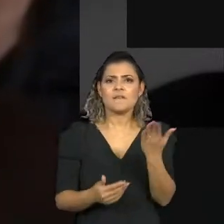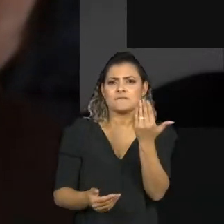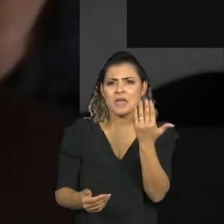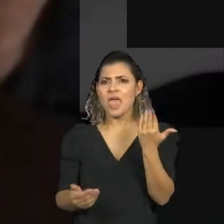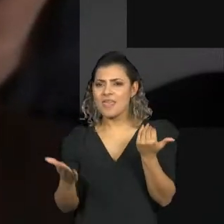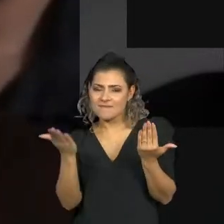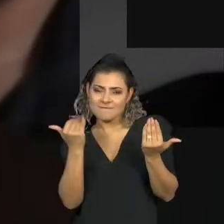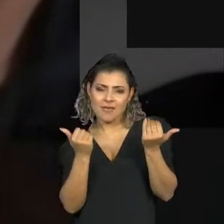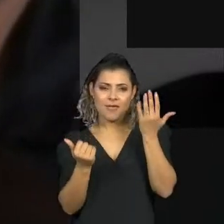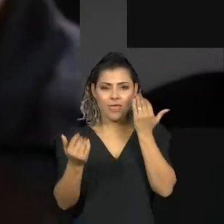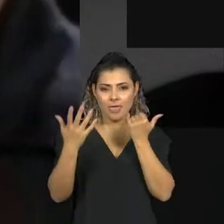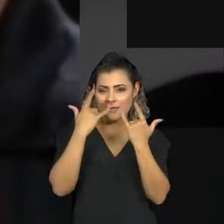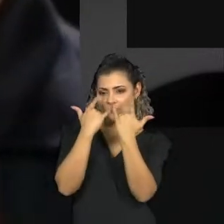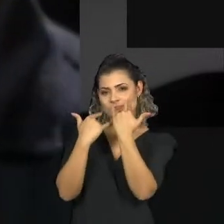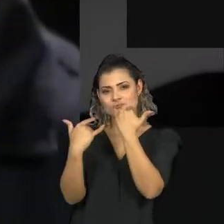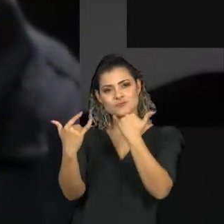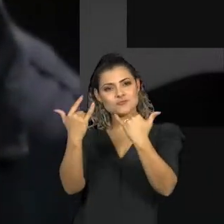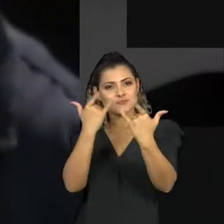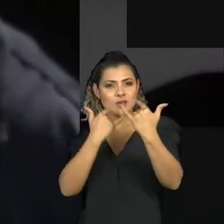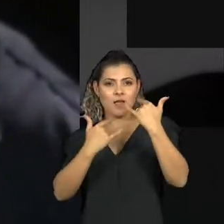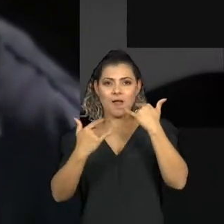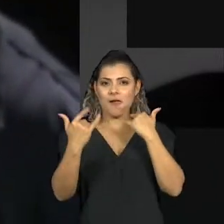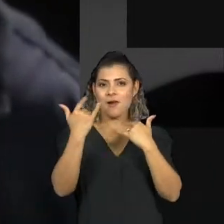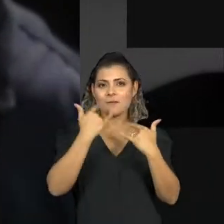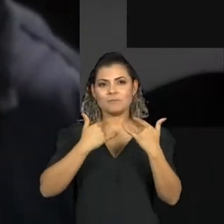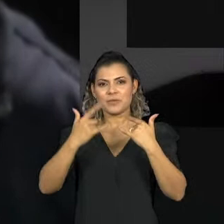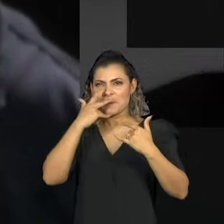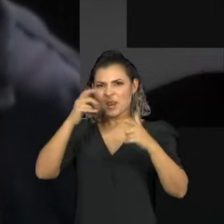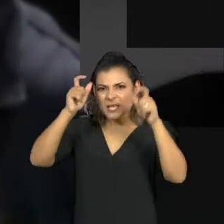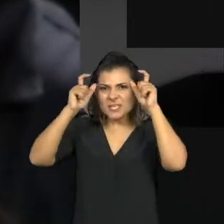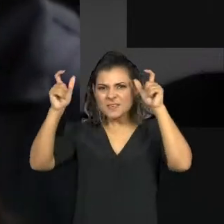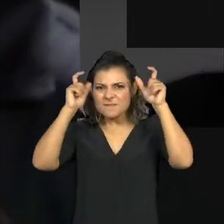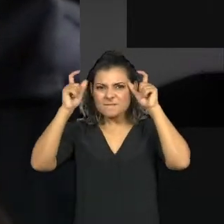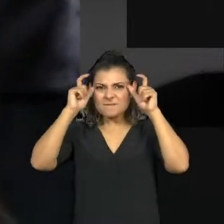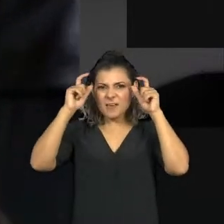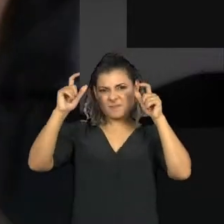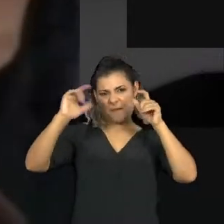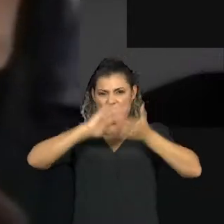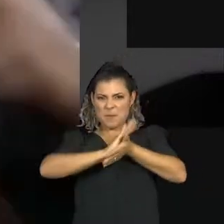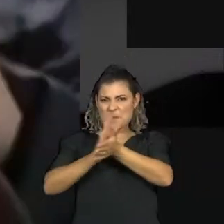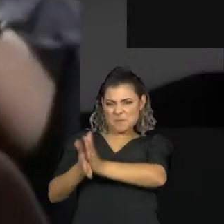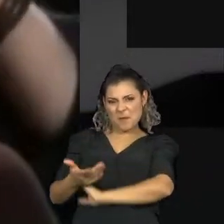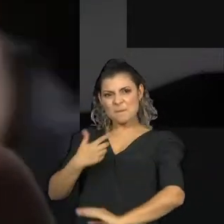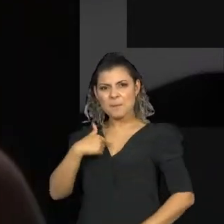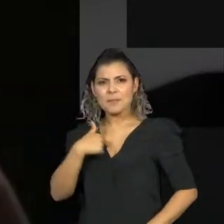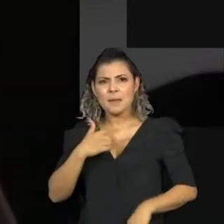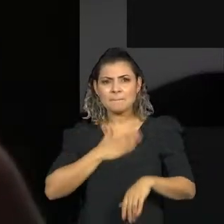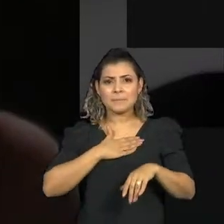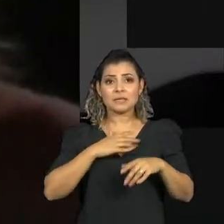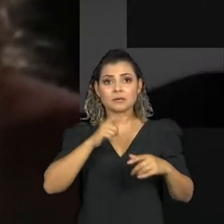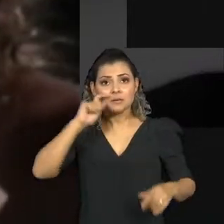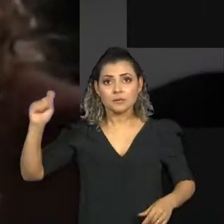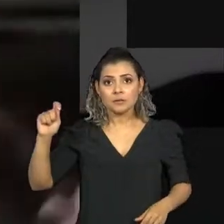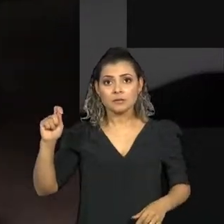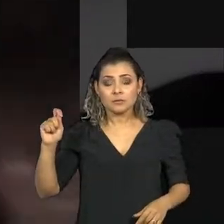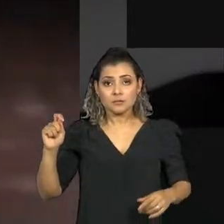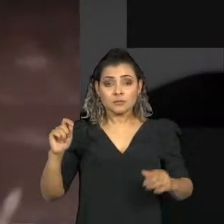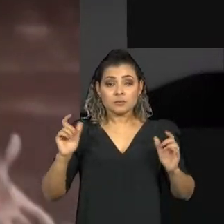tenebrosa, envolve-te com a mais sombria neblina do inferno, para que meu punhal agudo não veja a ferida que fará.